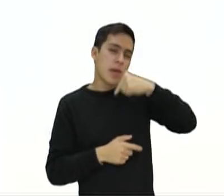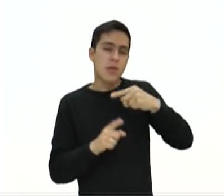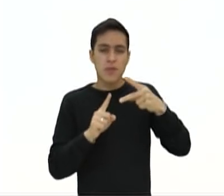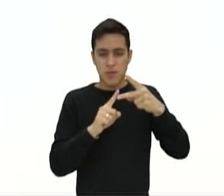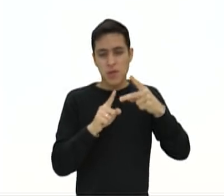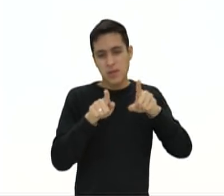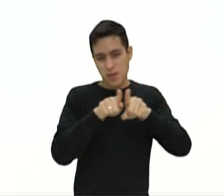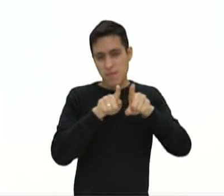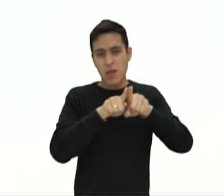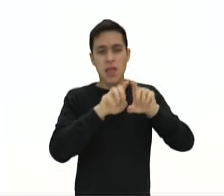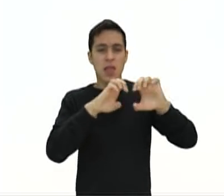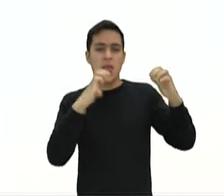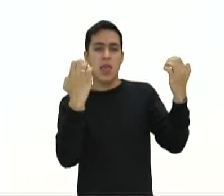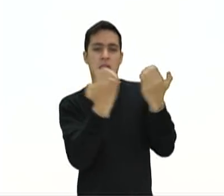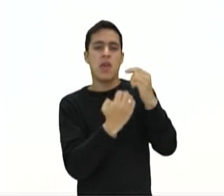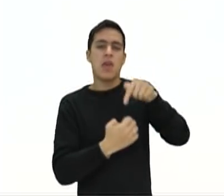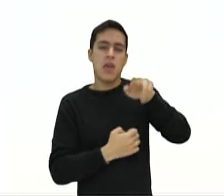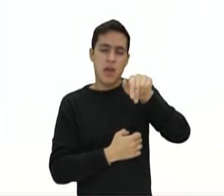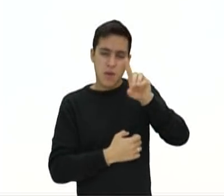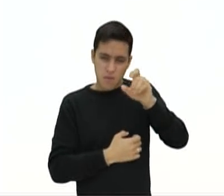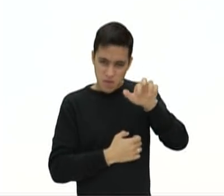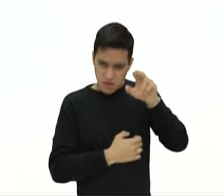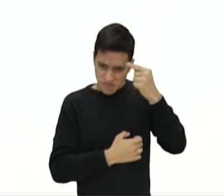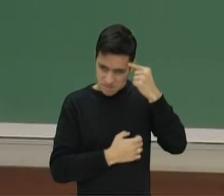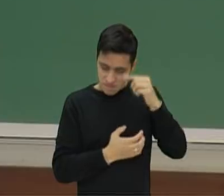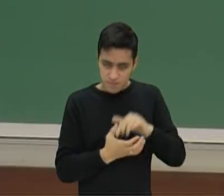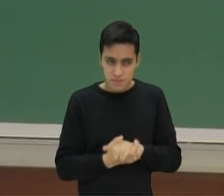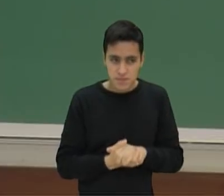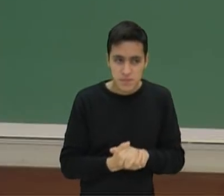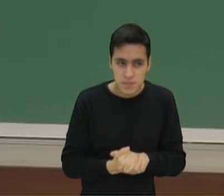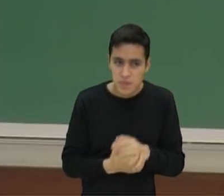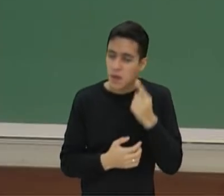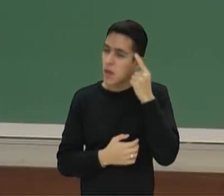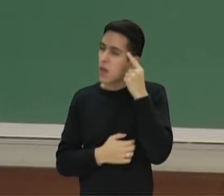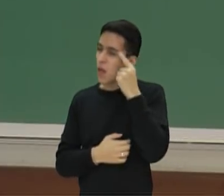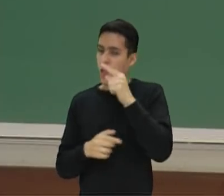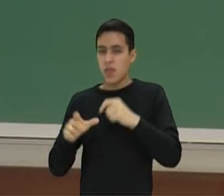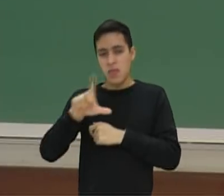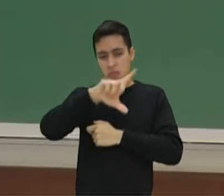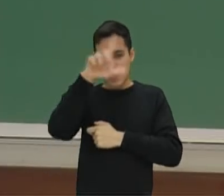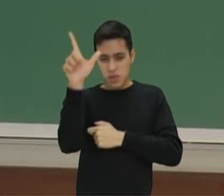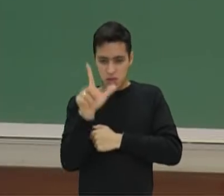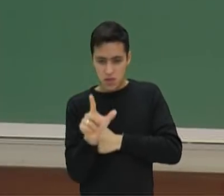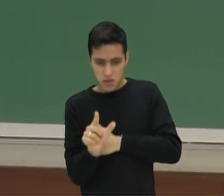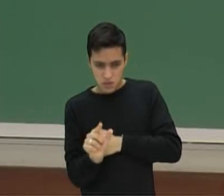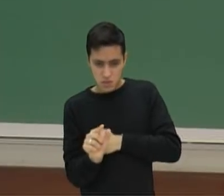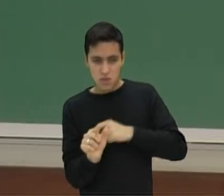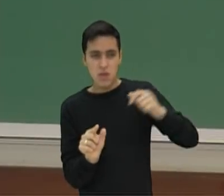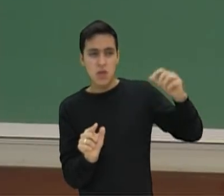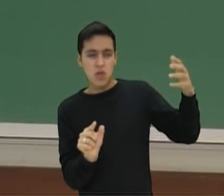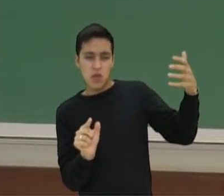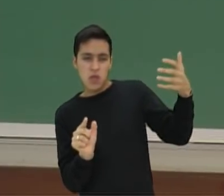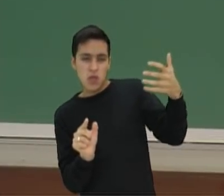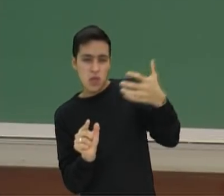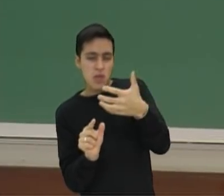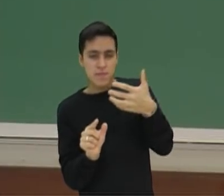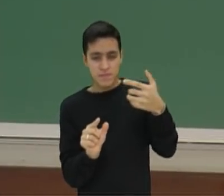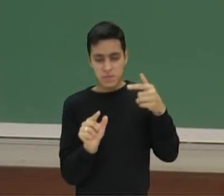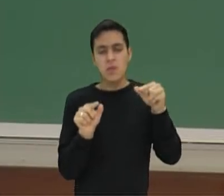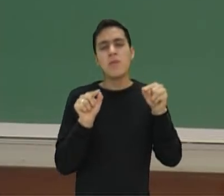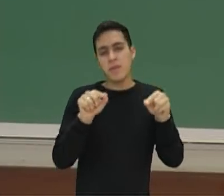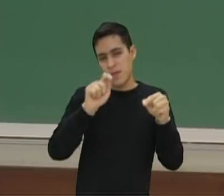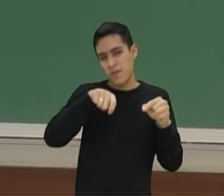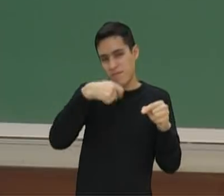Equador. Olhem aqui o mapinha, Peru, Equador, América do Sul, tá? Então, o